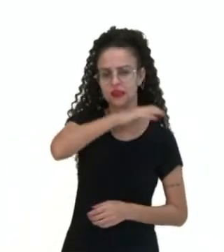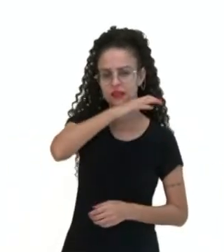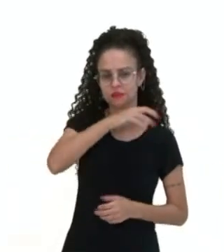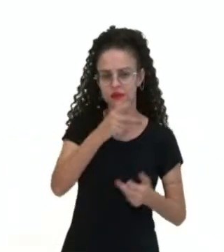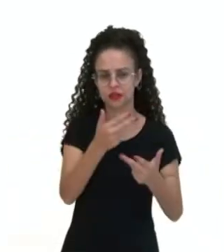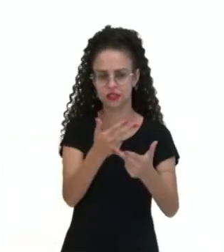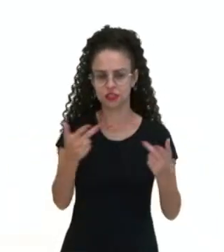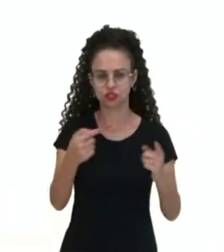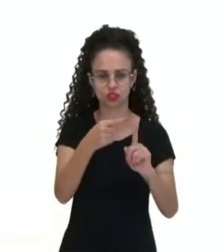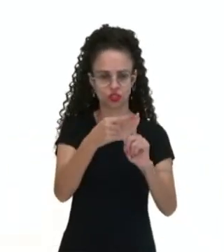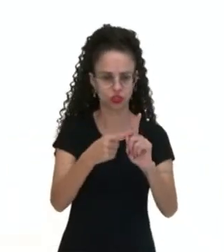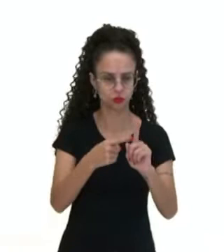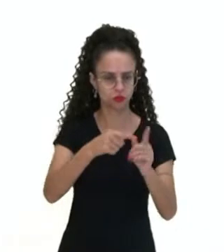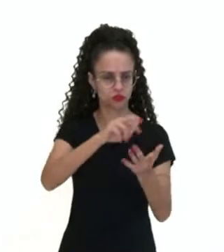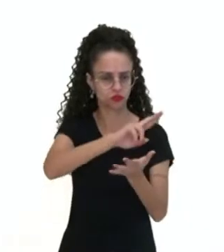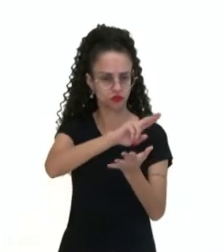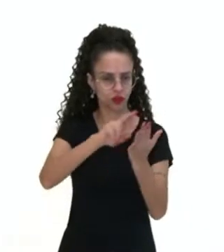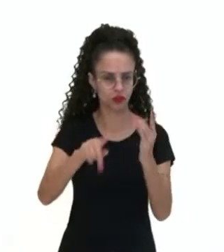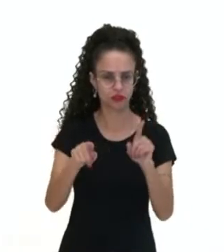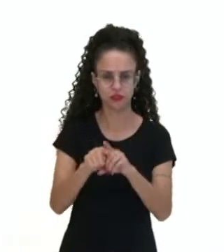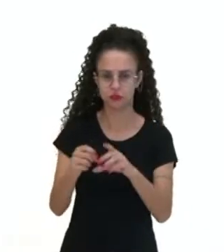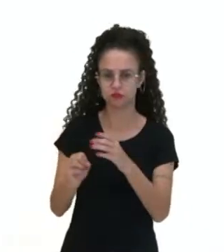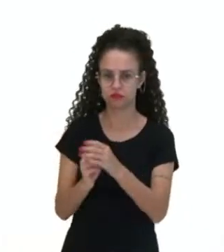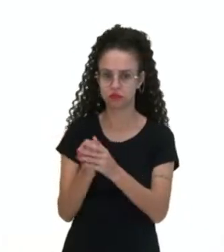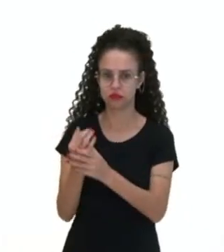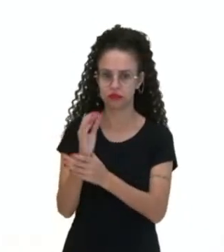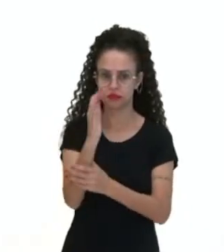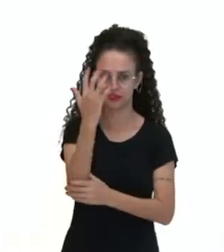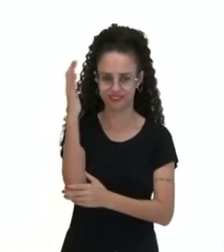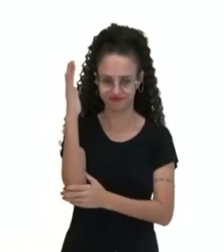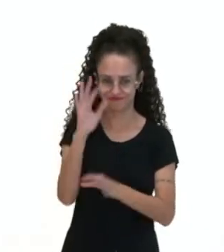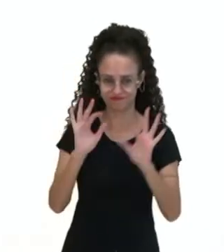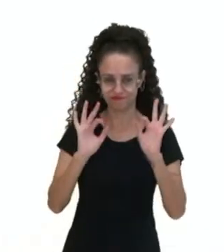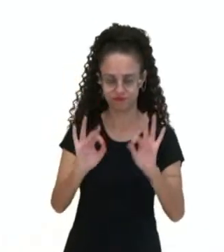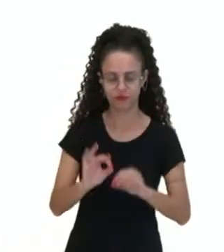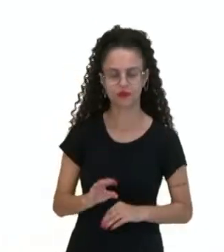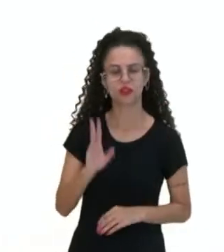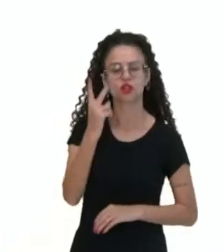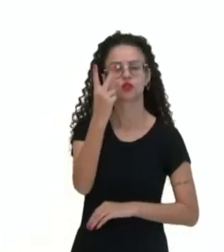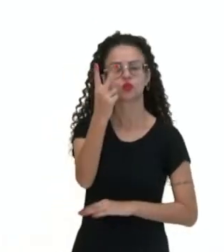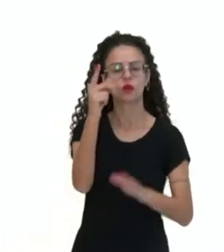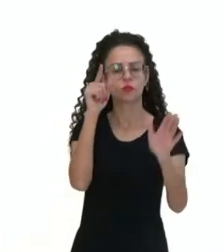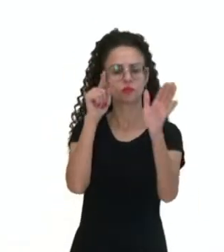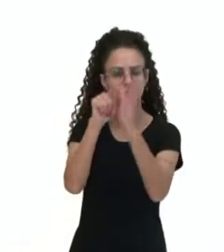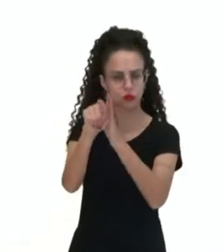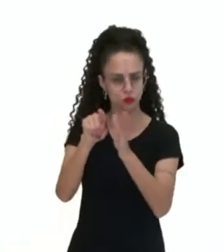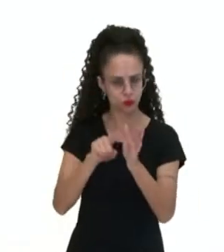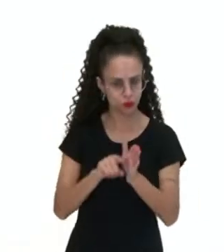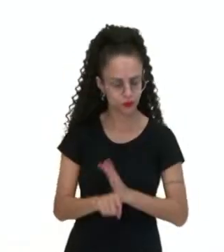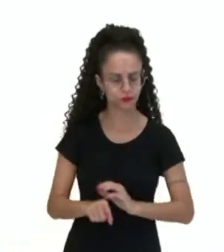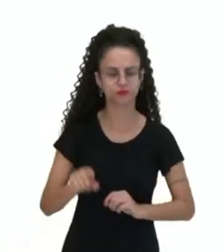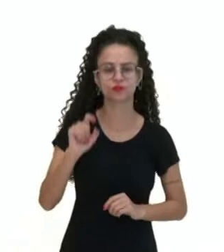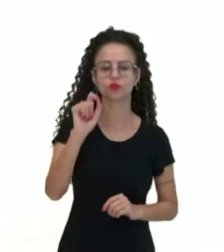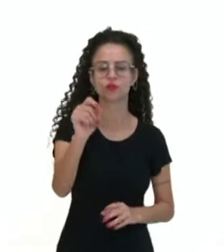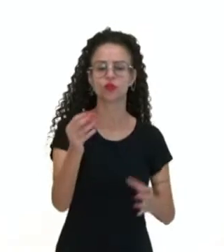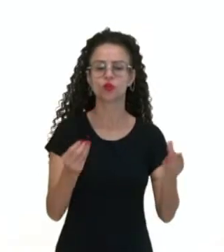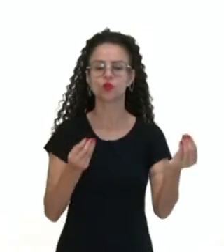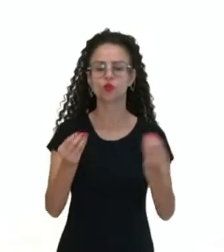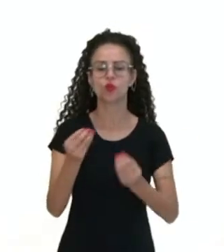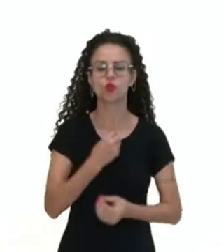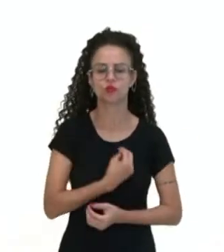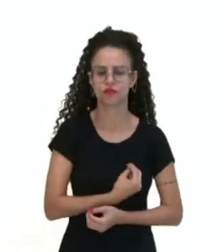espécies, incluindo as plantas que nós temos aqui. Então, trago para você duas perguntas. Como que os